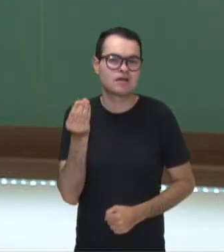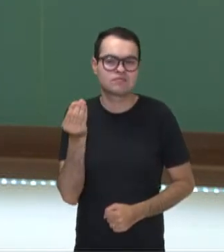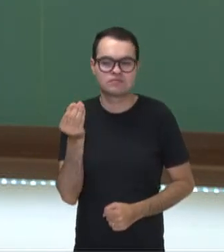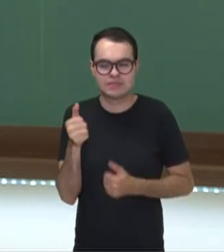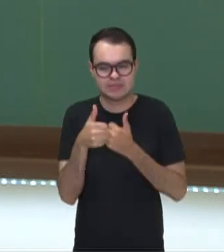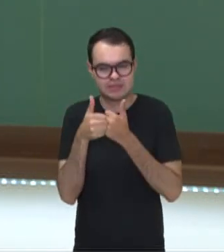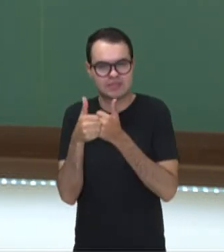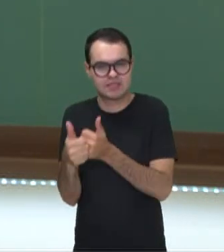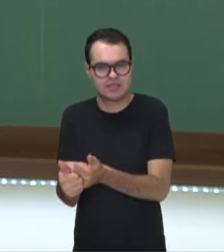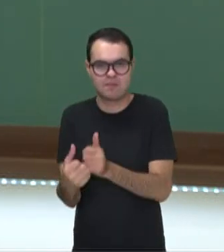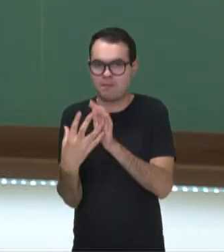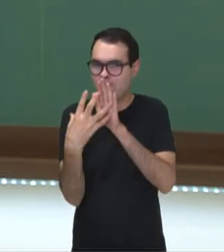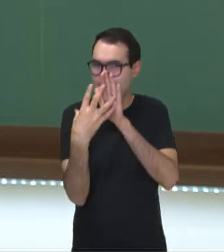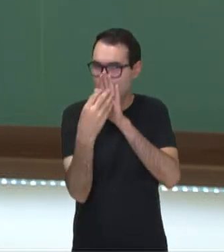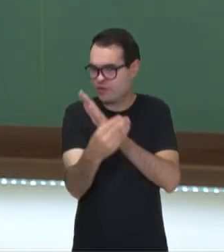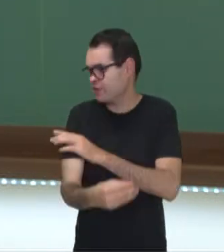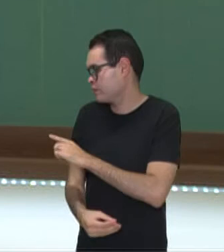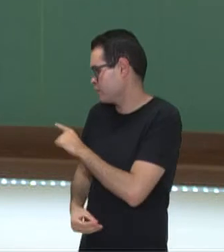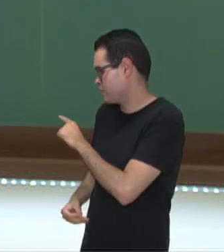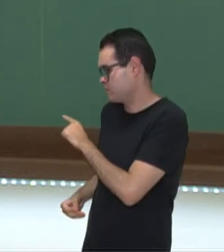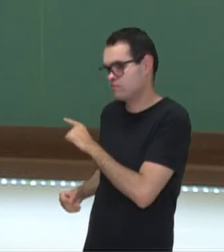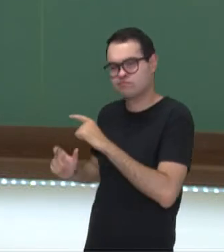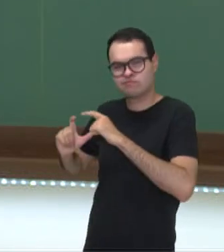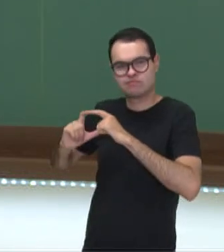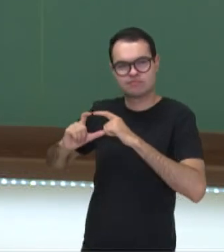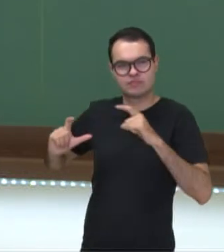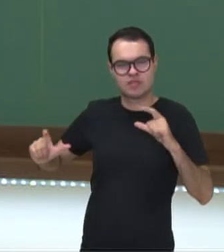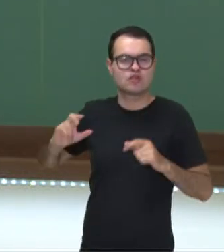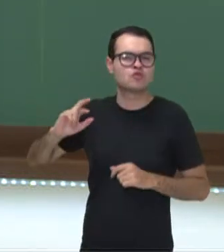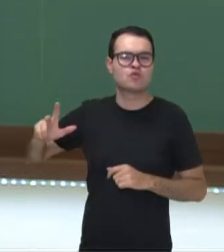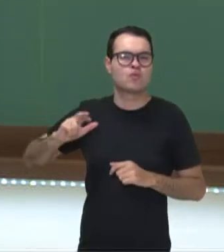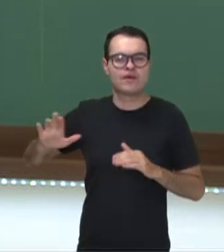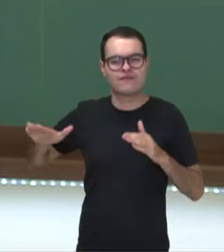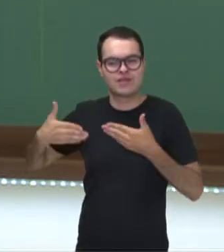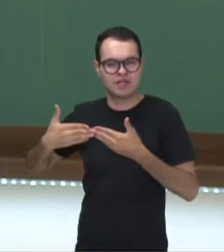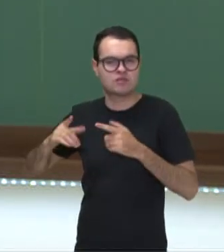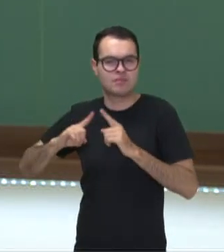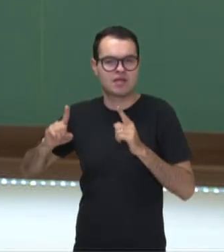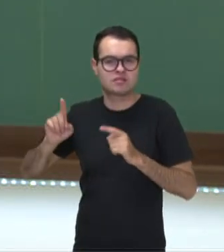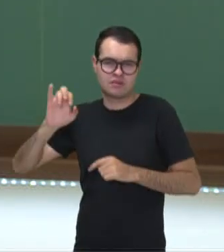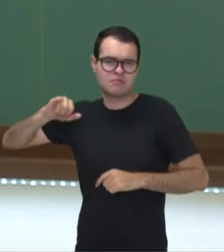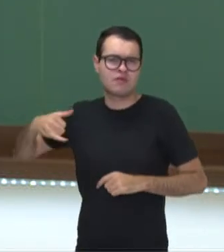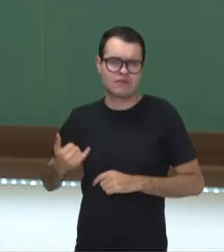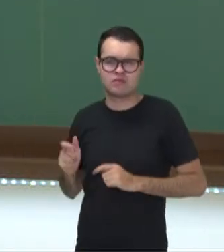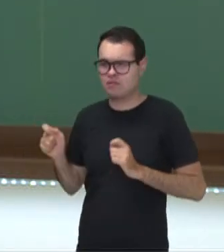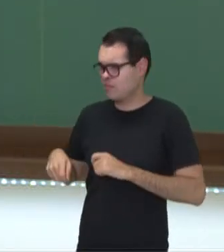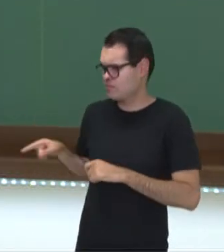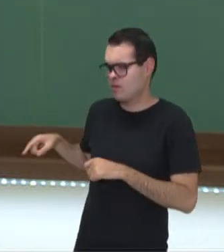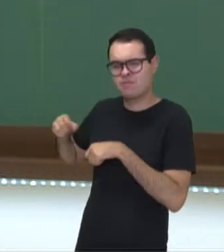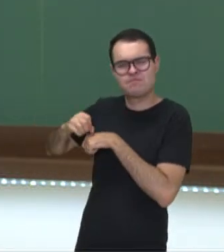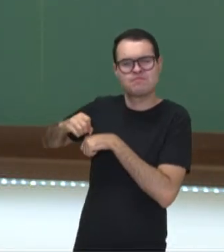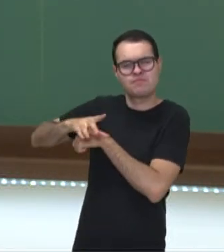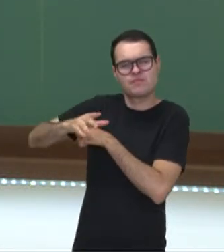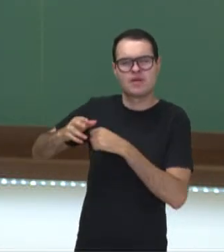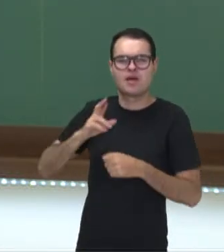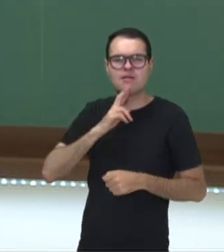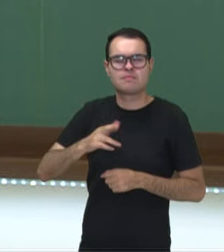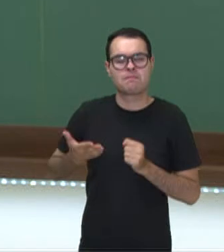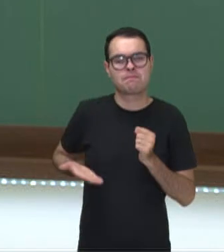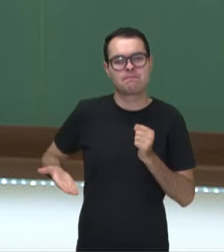seguir um pouco esse modelo para, não que é um modelo fechado, mas para vocês utilizarem uma